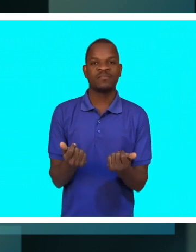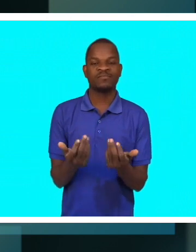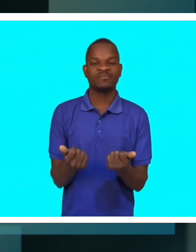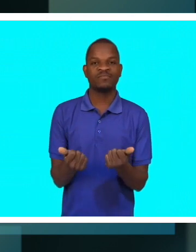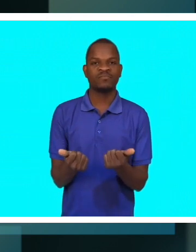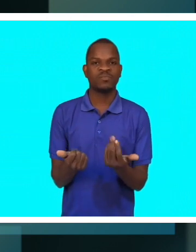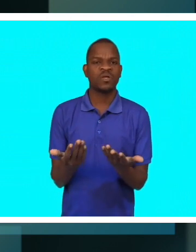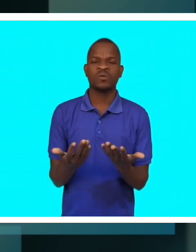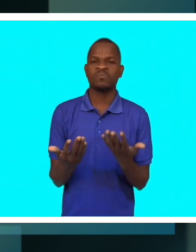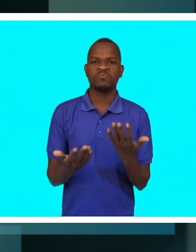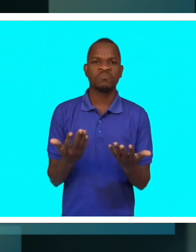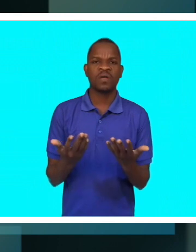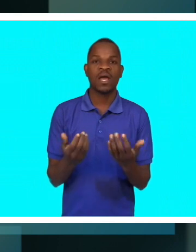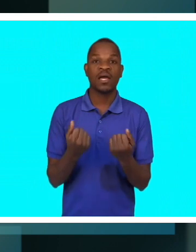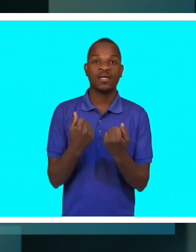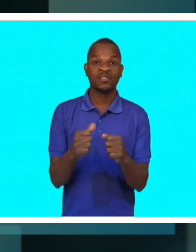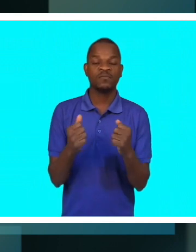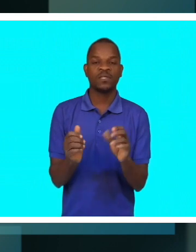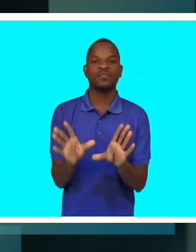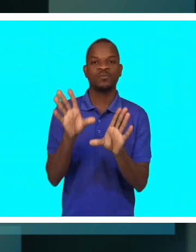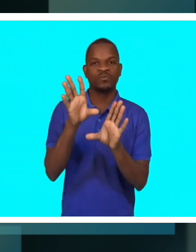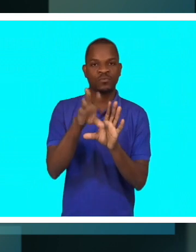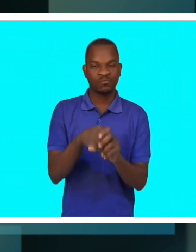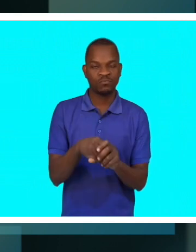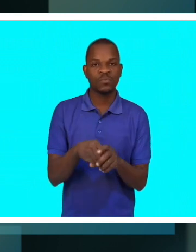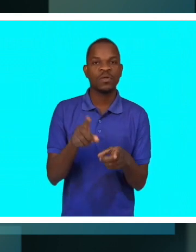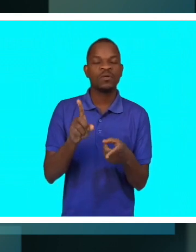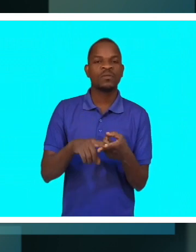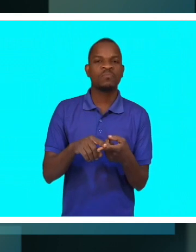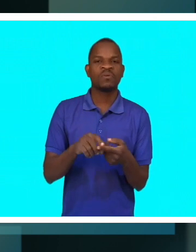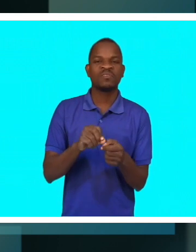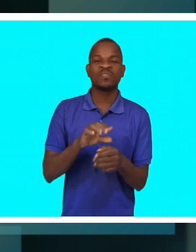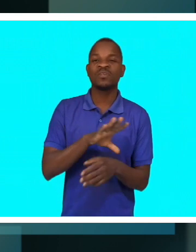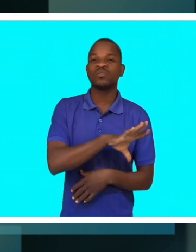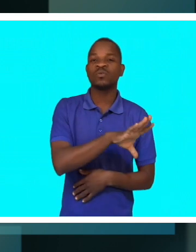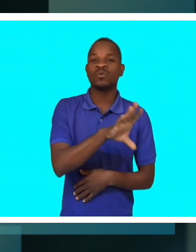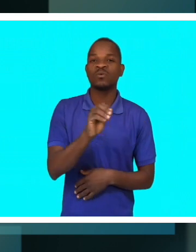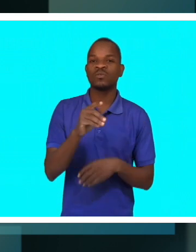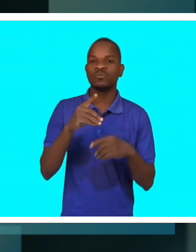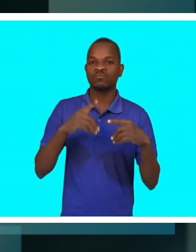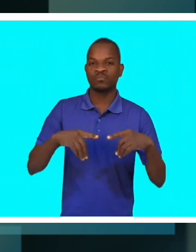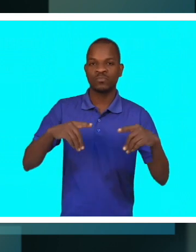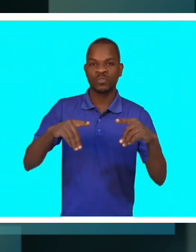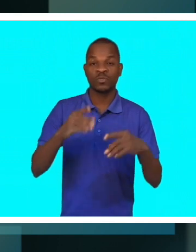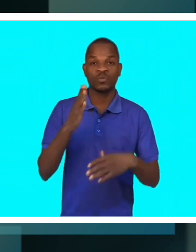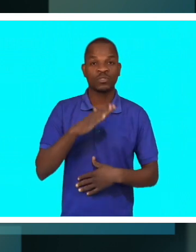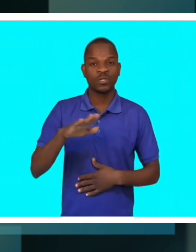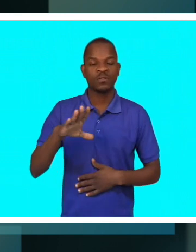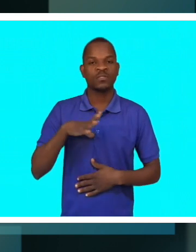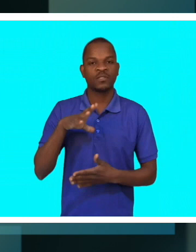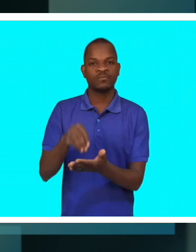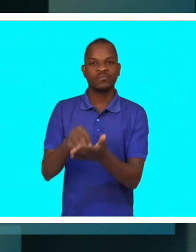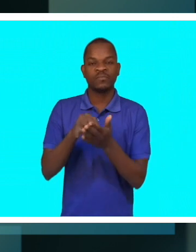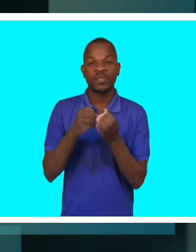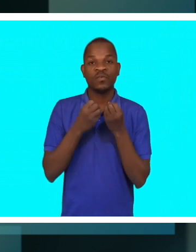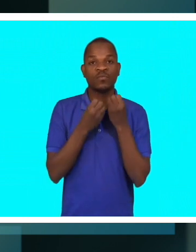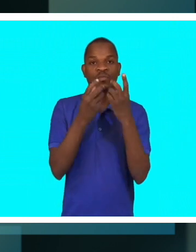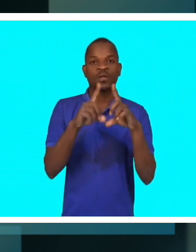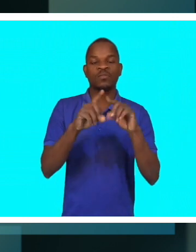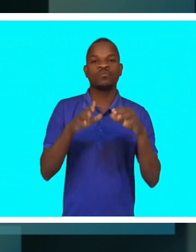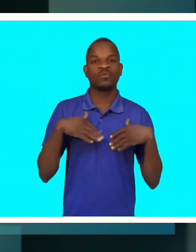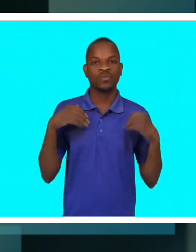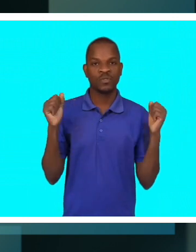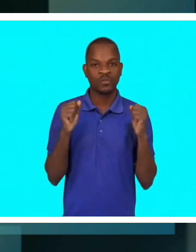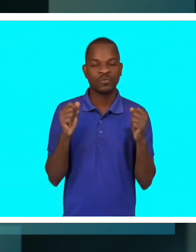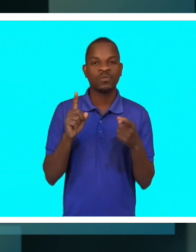permite que seja uma atividade inclusiva, permite que toda a população no geral tenha acesso à